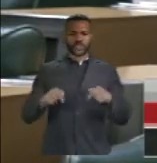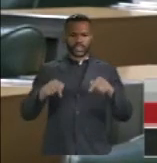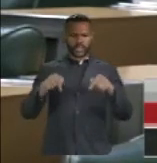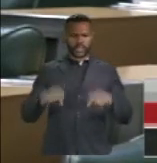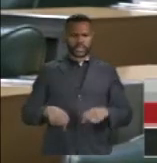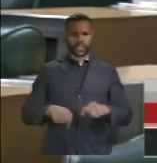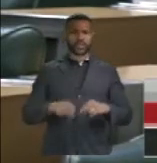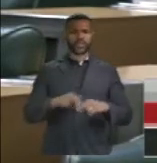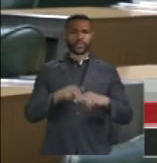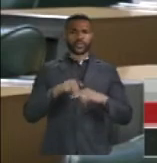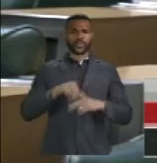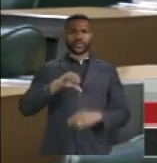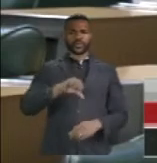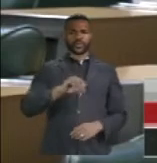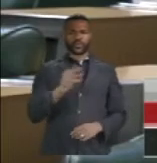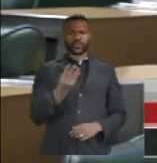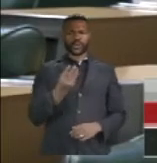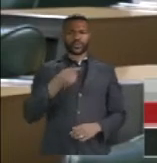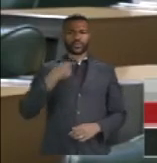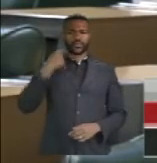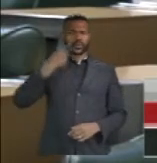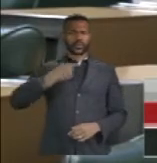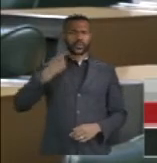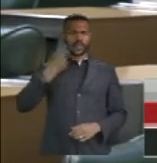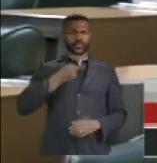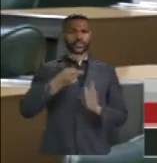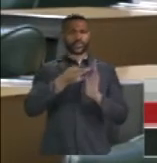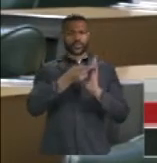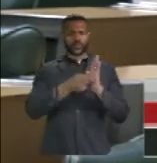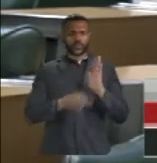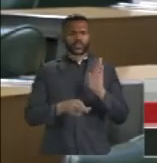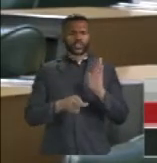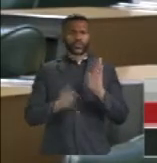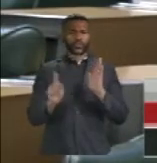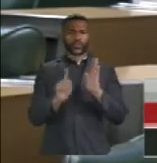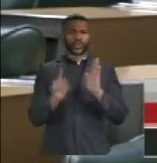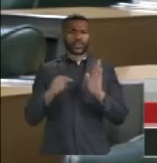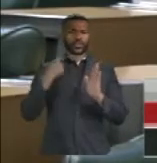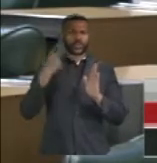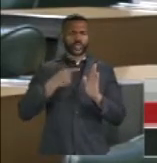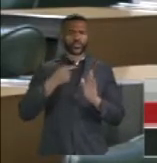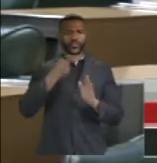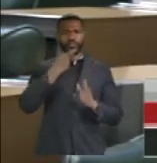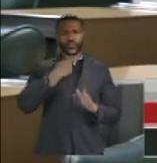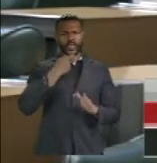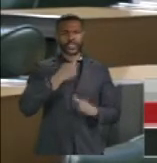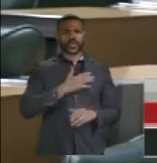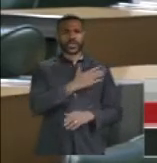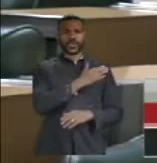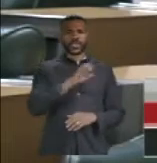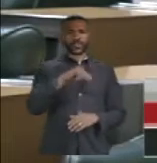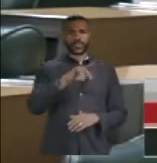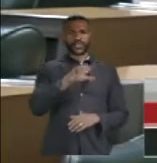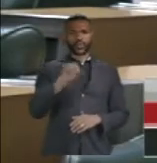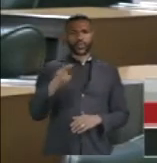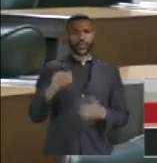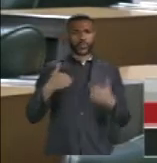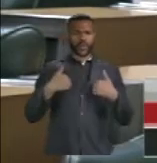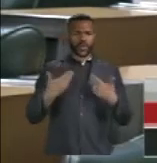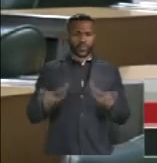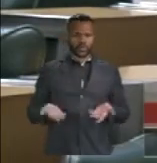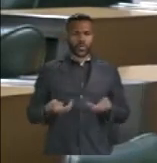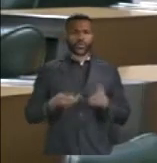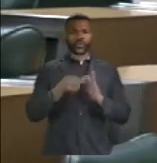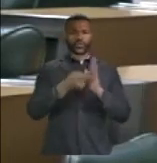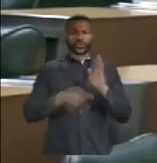endossado pelos 94 deputados é um projeto que não é do deputado lino coronel camilo meu é um projeto que